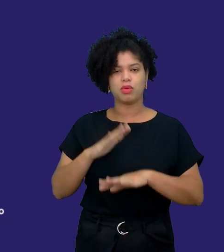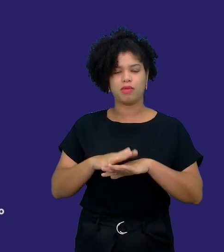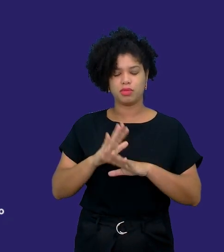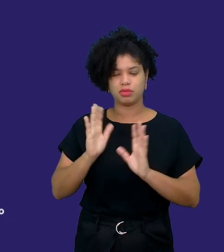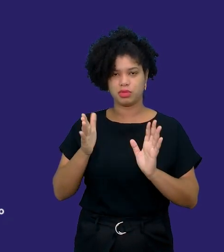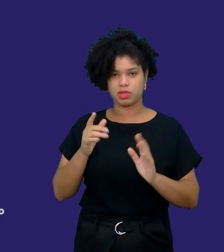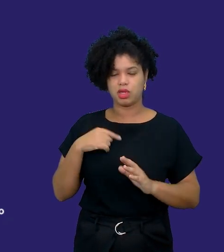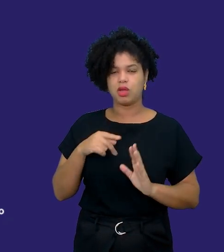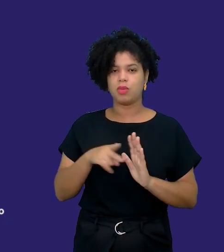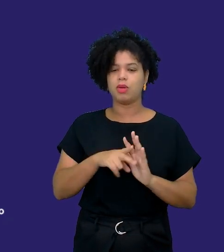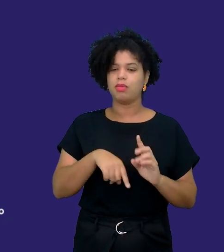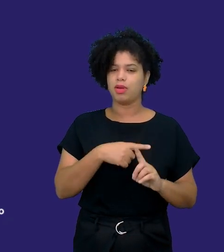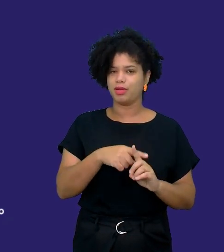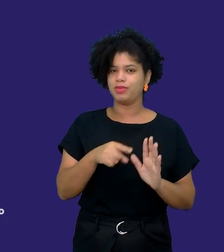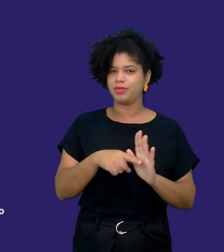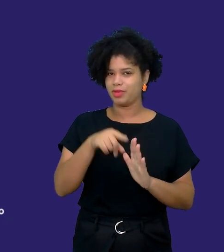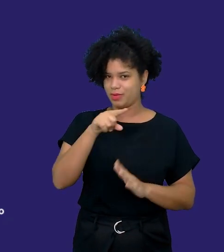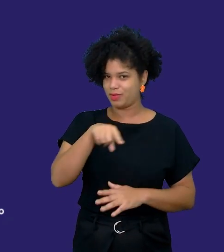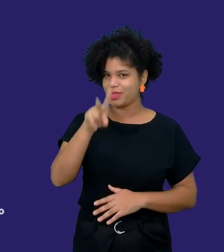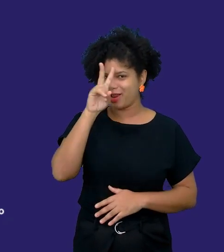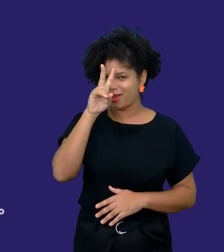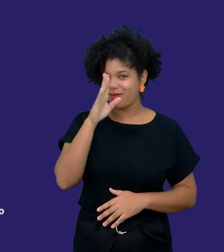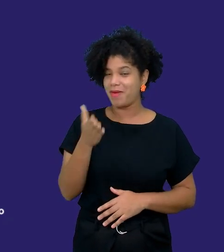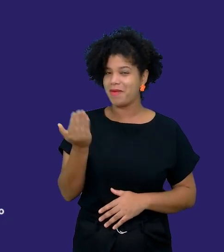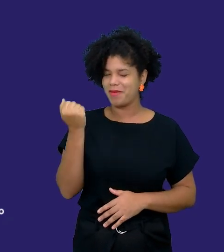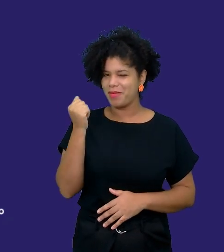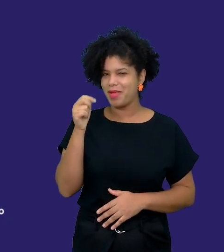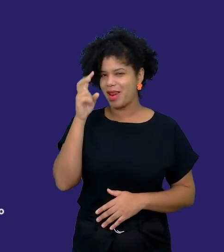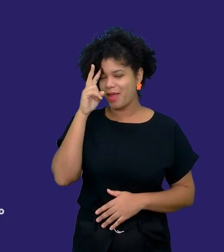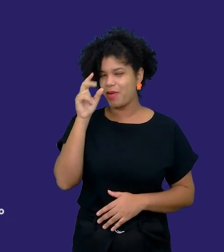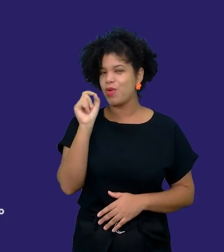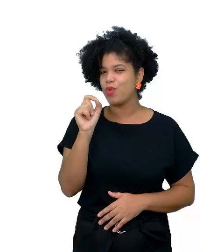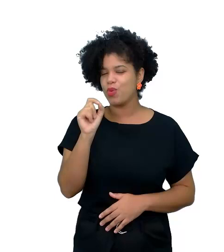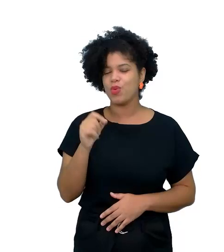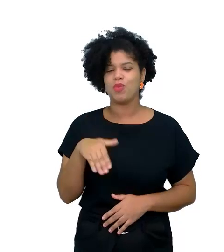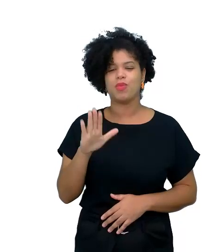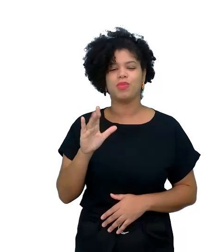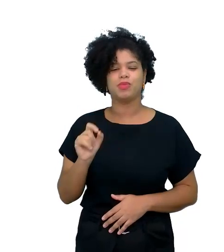que acho que vocês estão lembrados, né, mas vamos resgatar aqui.